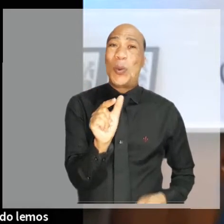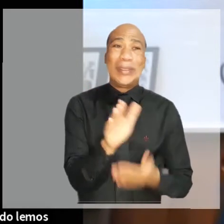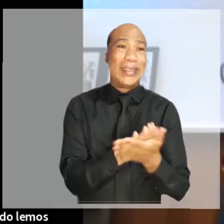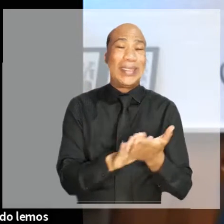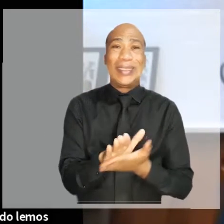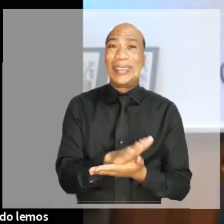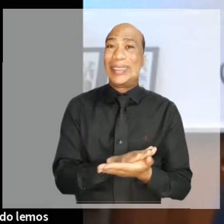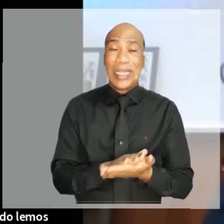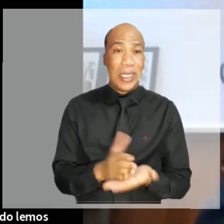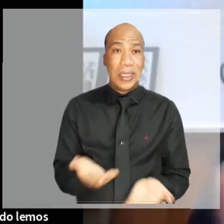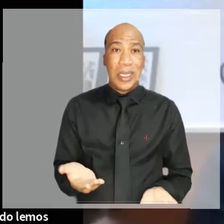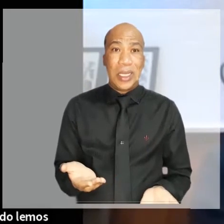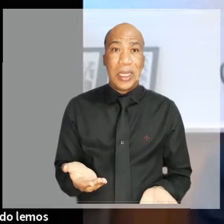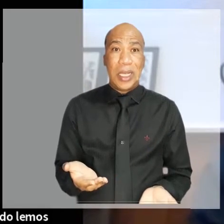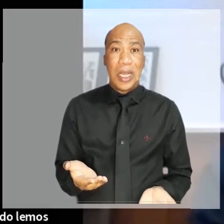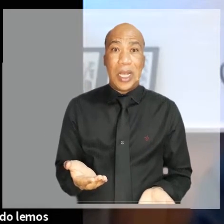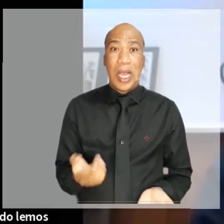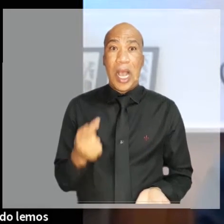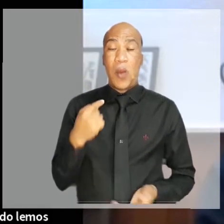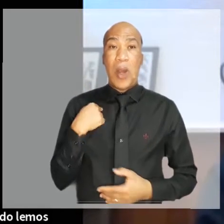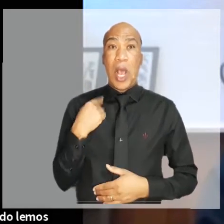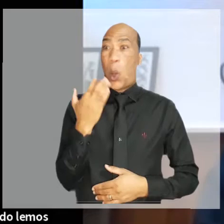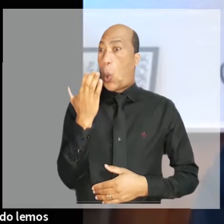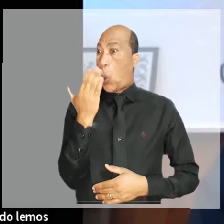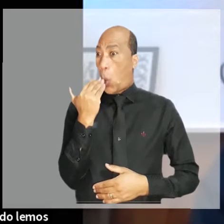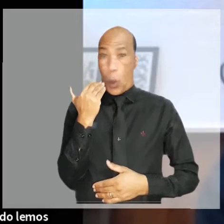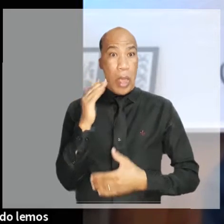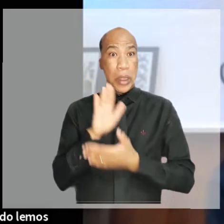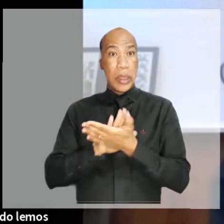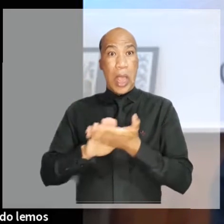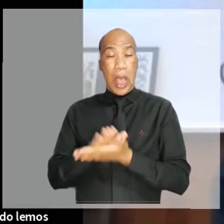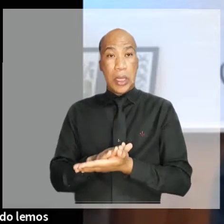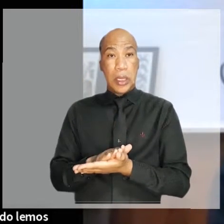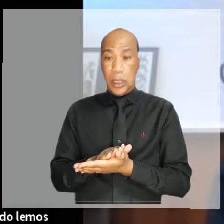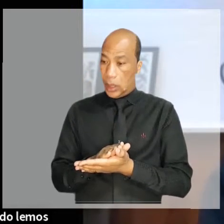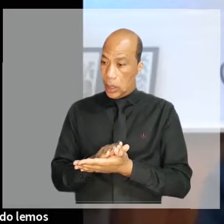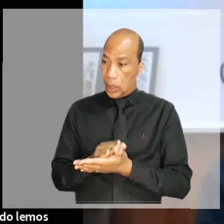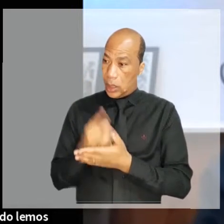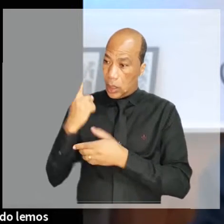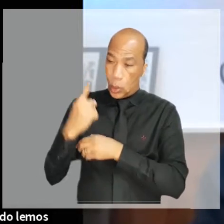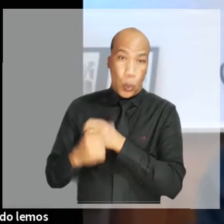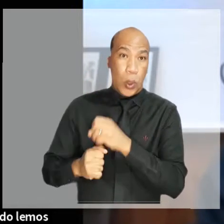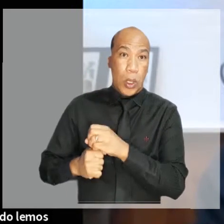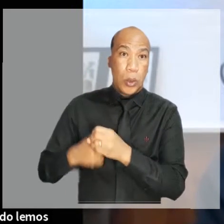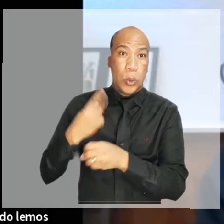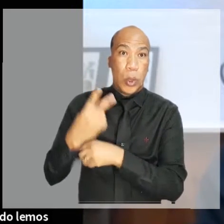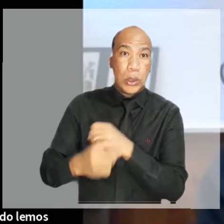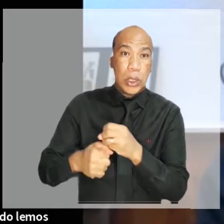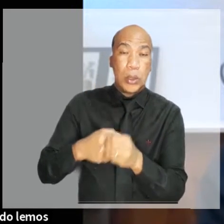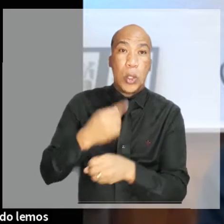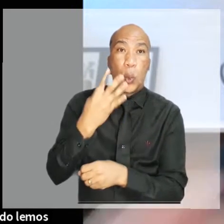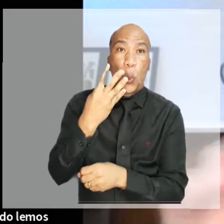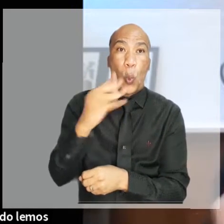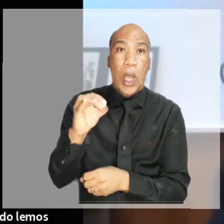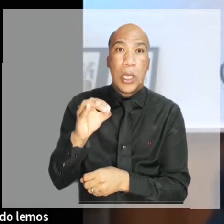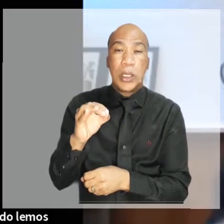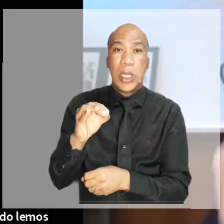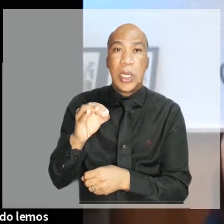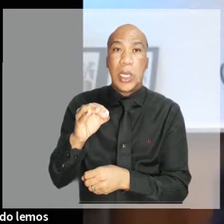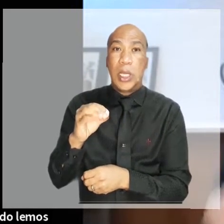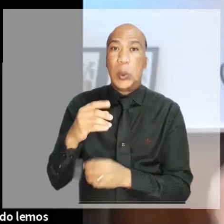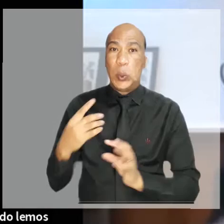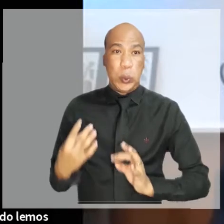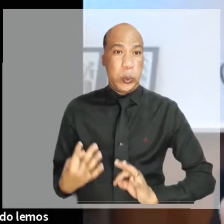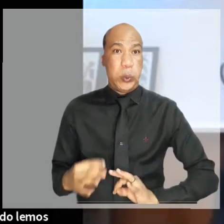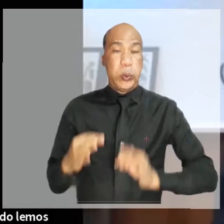da fome à liderança tecnológica, é algo extraordinário. Nesse processo, a China tirou,